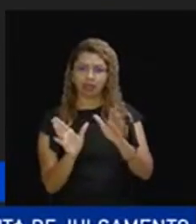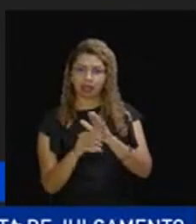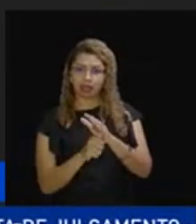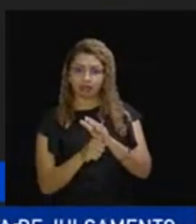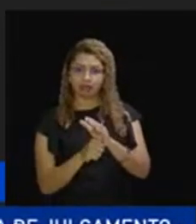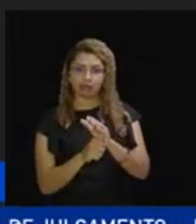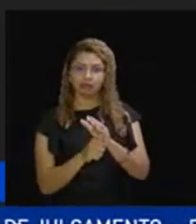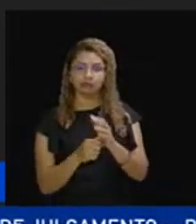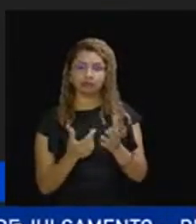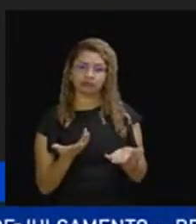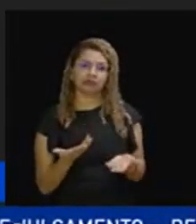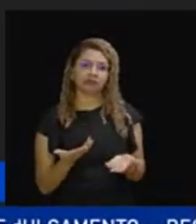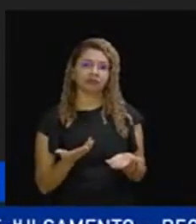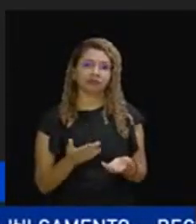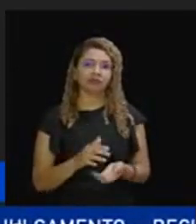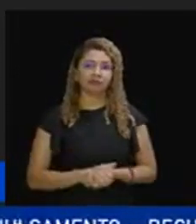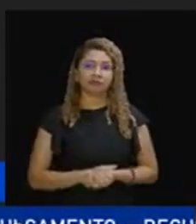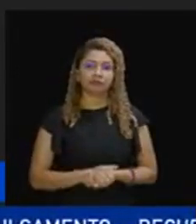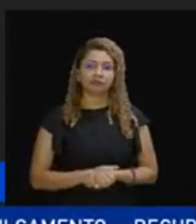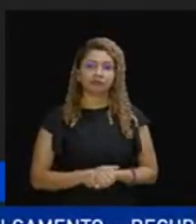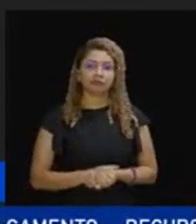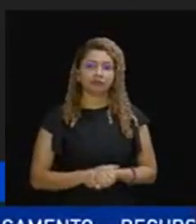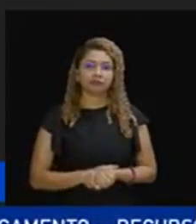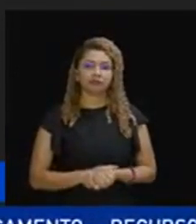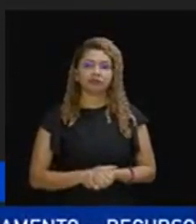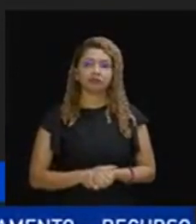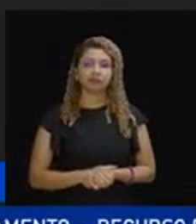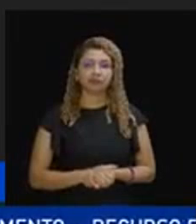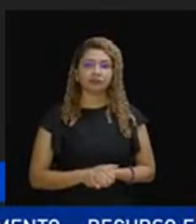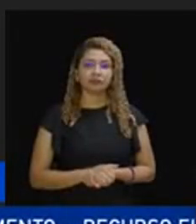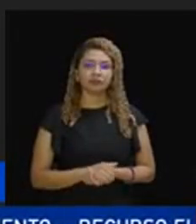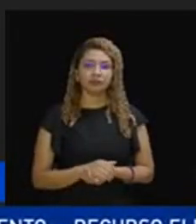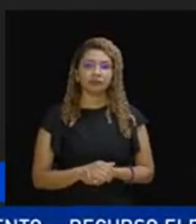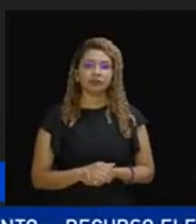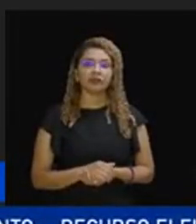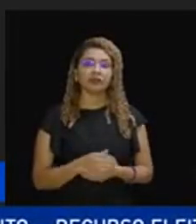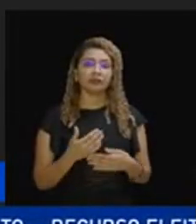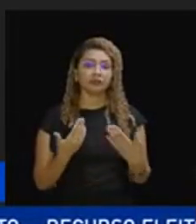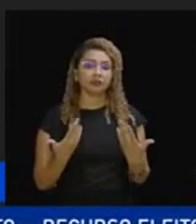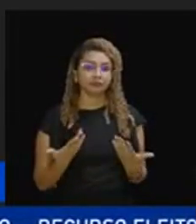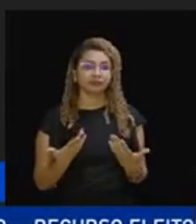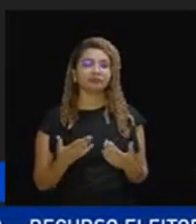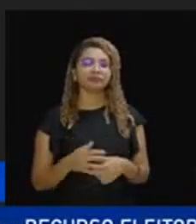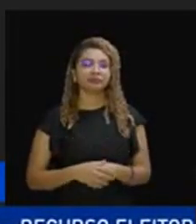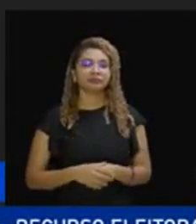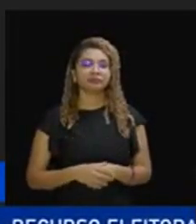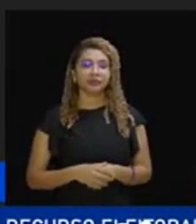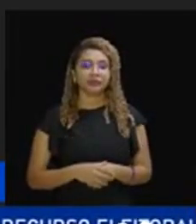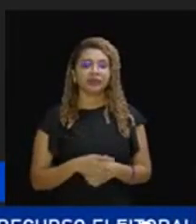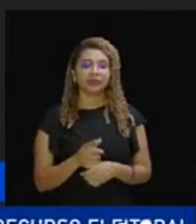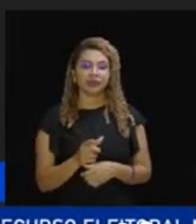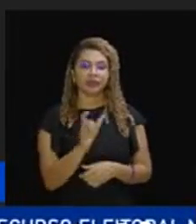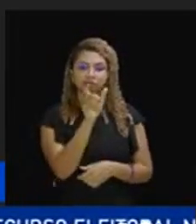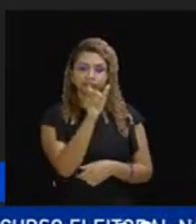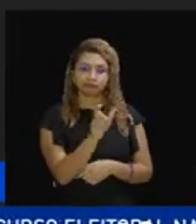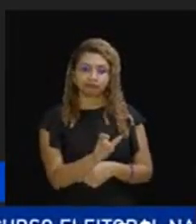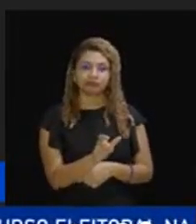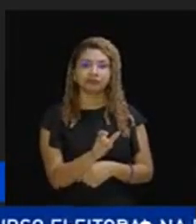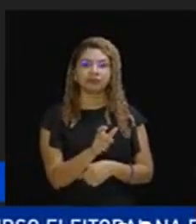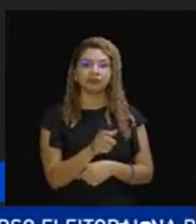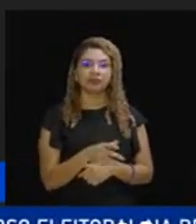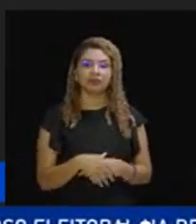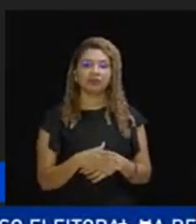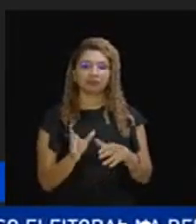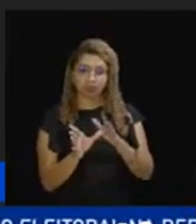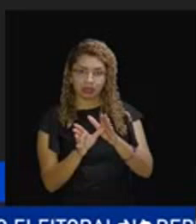uma sentença de roubo ou algo assim. Então, além de colocar ele como ladrão, ainda diz